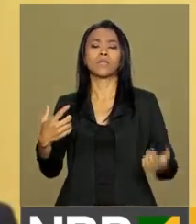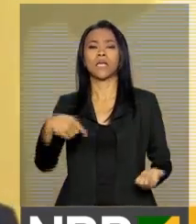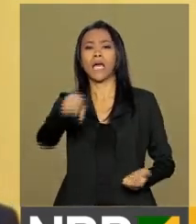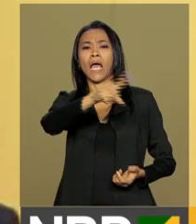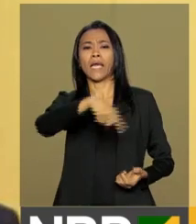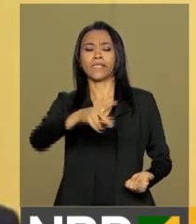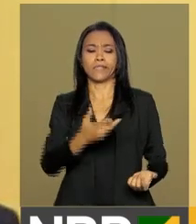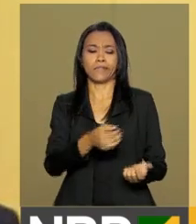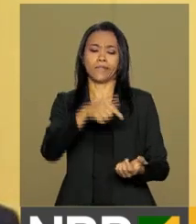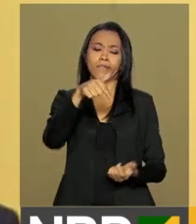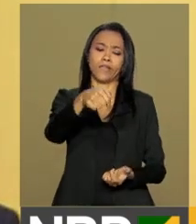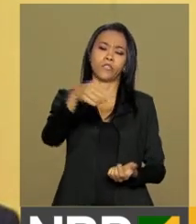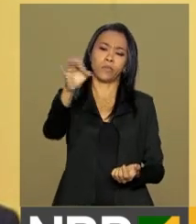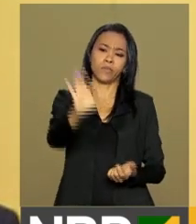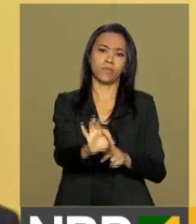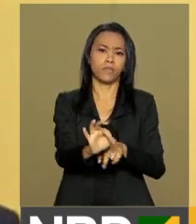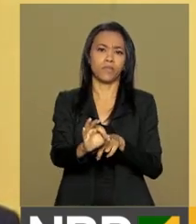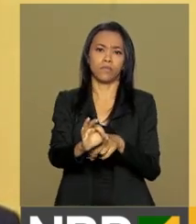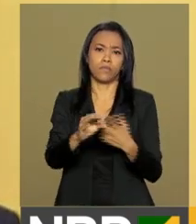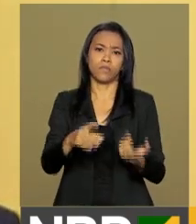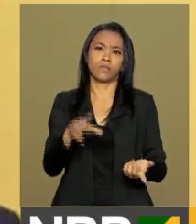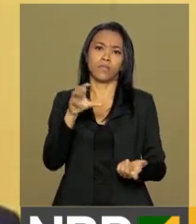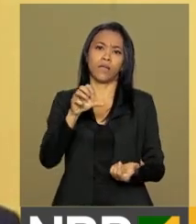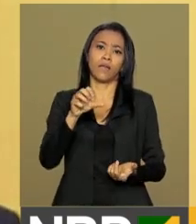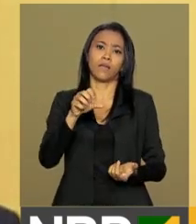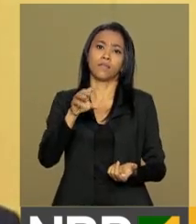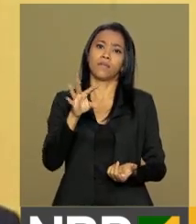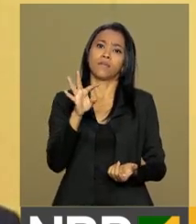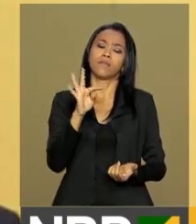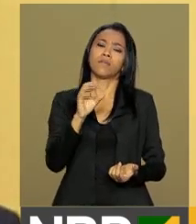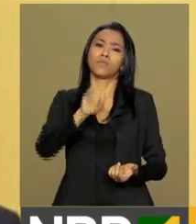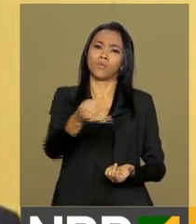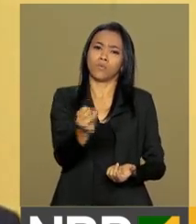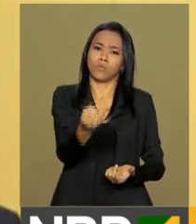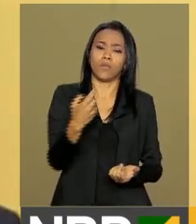ridículos 7% da taxa Selic. Eu sou a favor dos